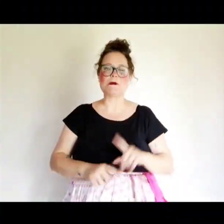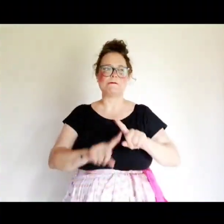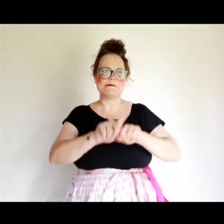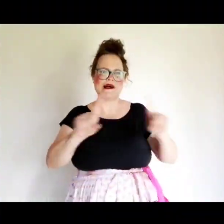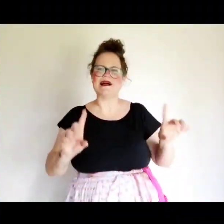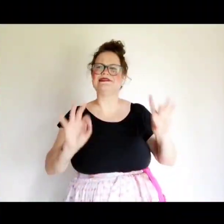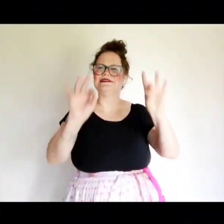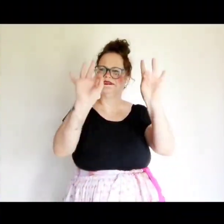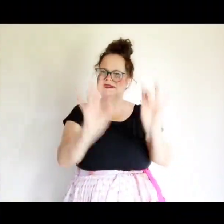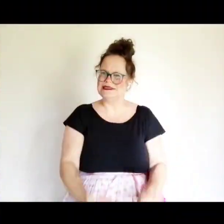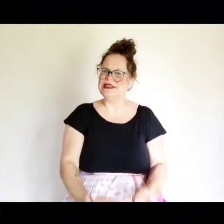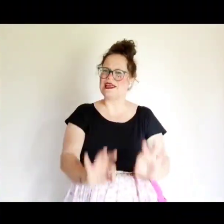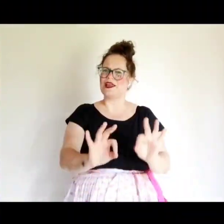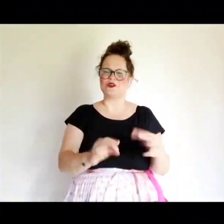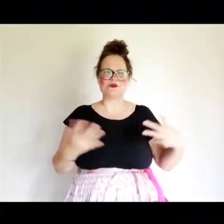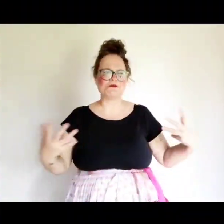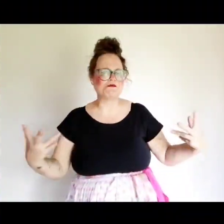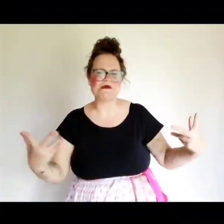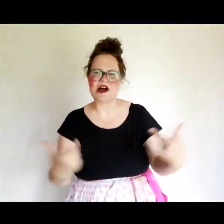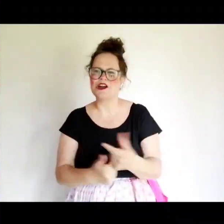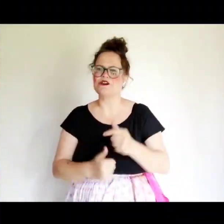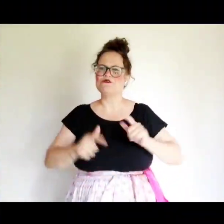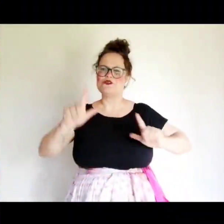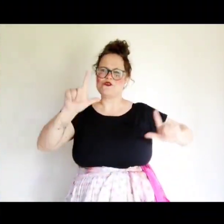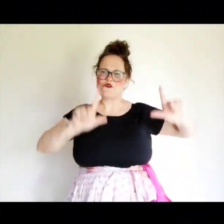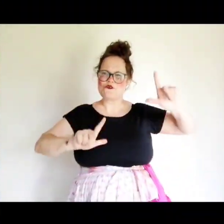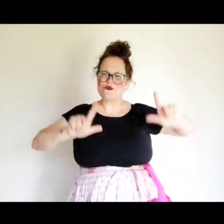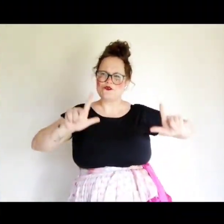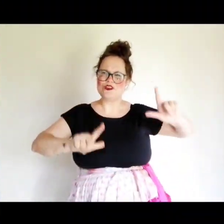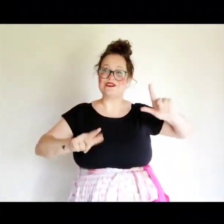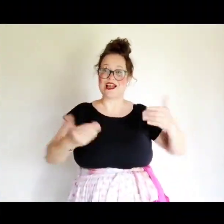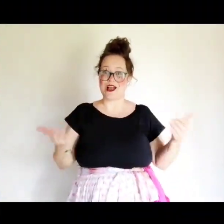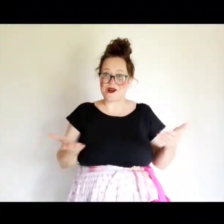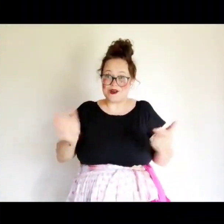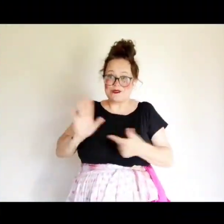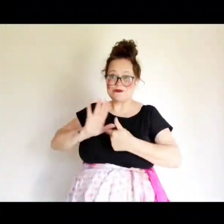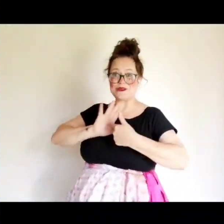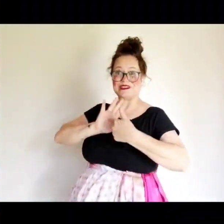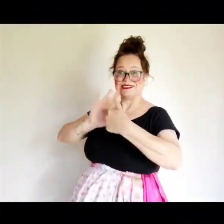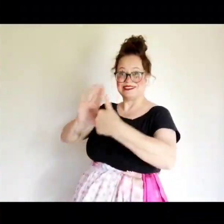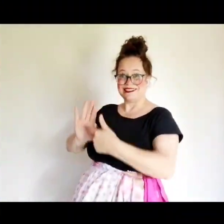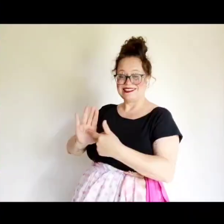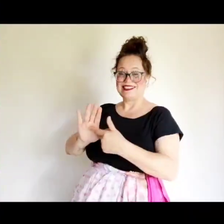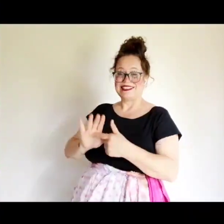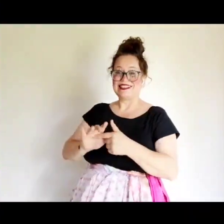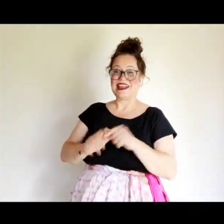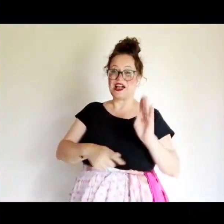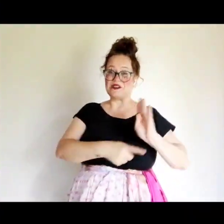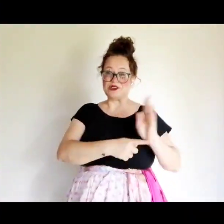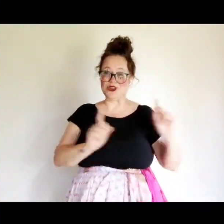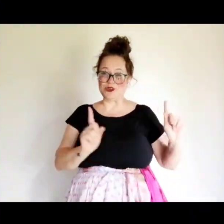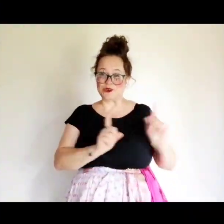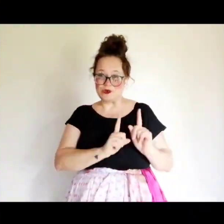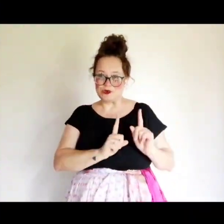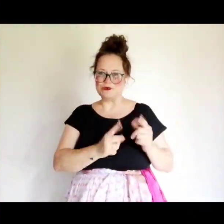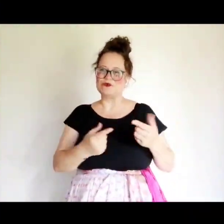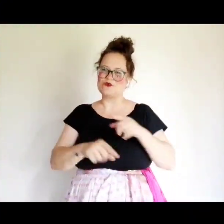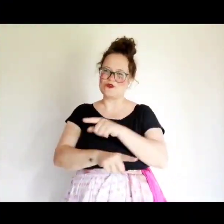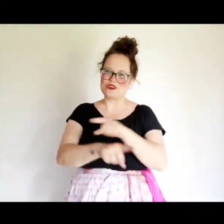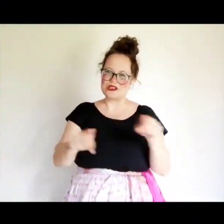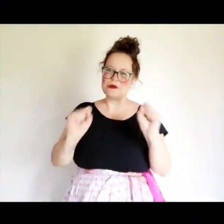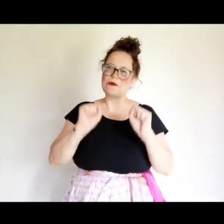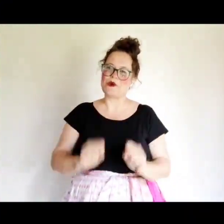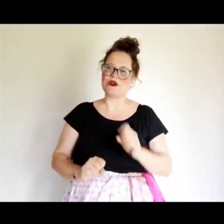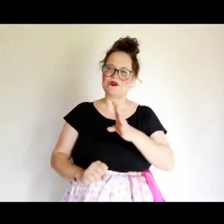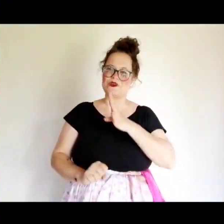super certo, eu achei incrível. E agora eu deixo com vocês o clipe da Humília para vocês conhecerem.